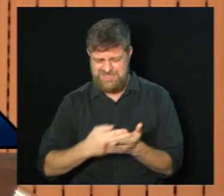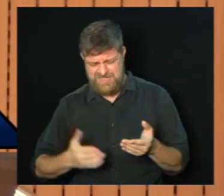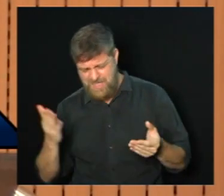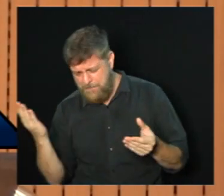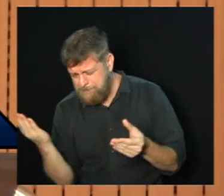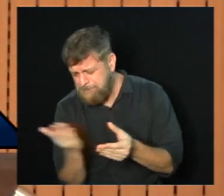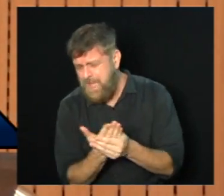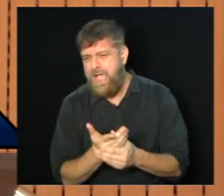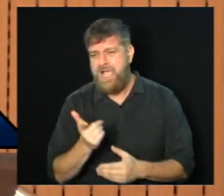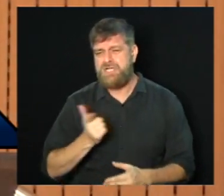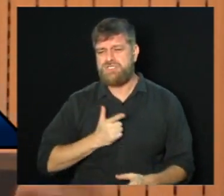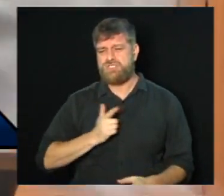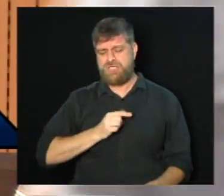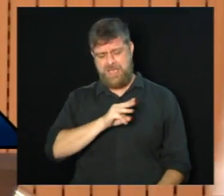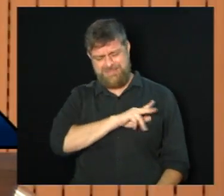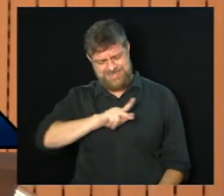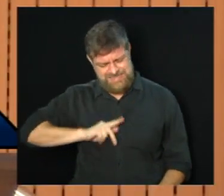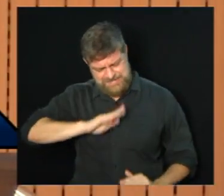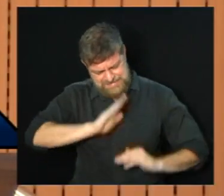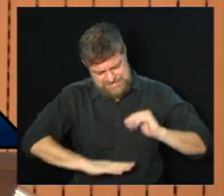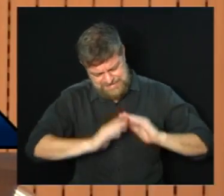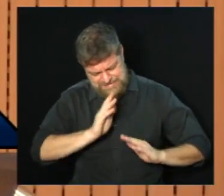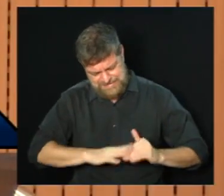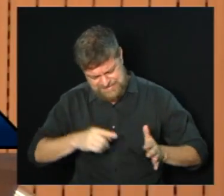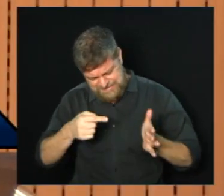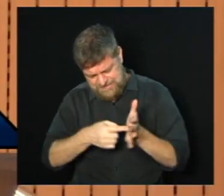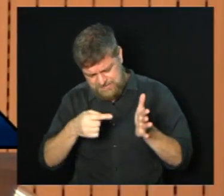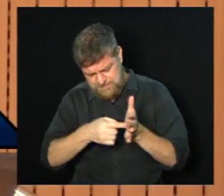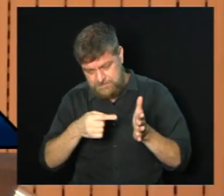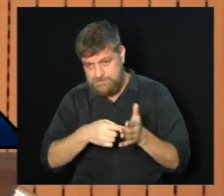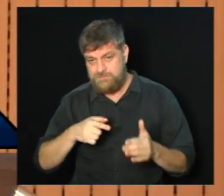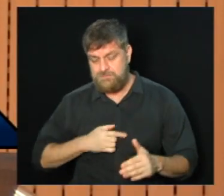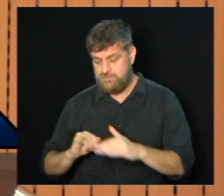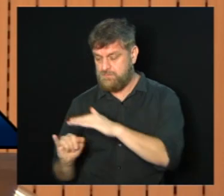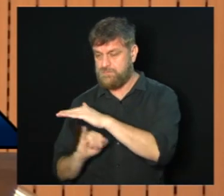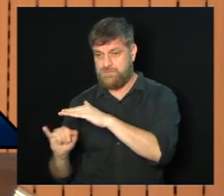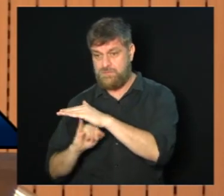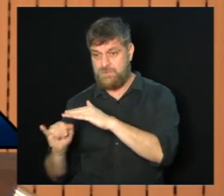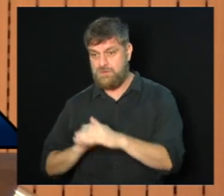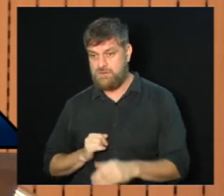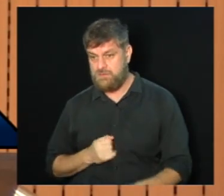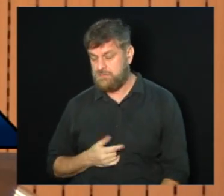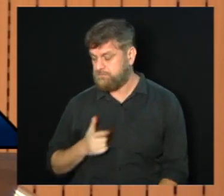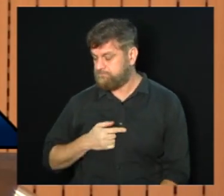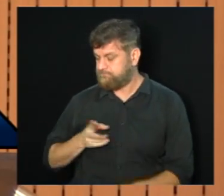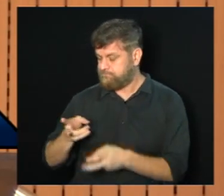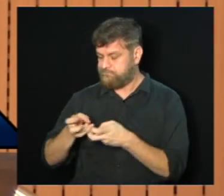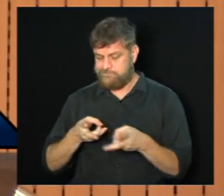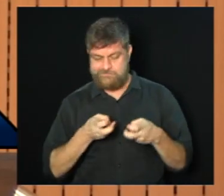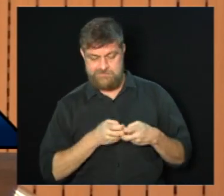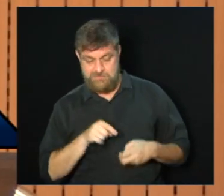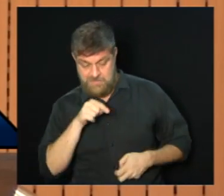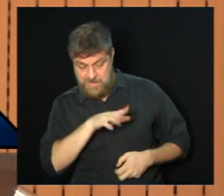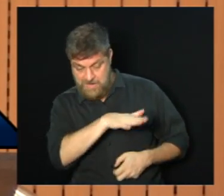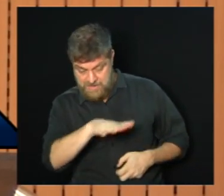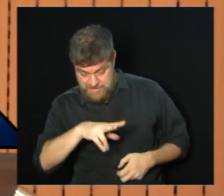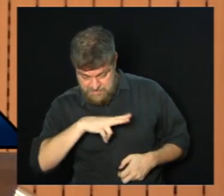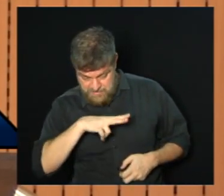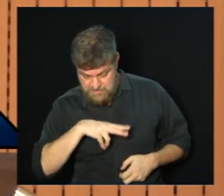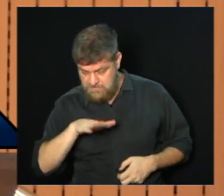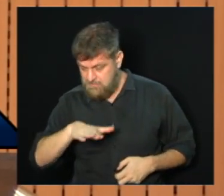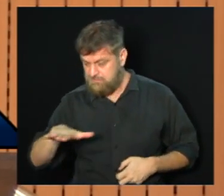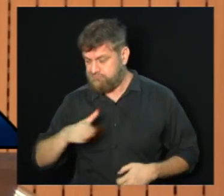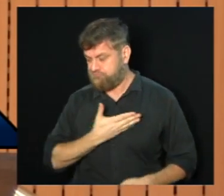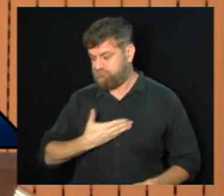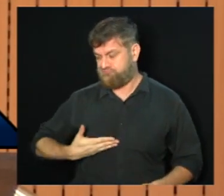foi ação do Ministério Público, de entidades que tratam de forma diferenciada crianças que vão de